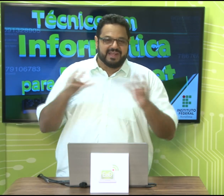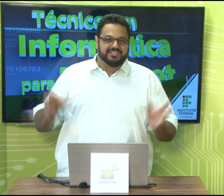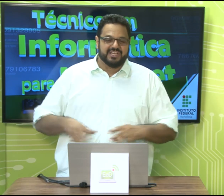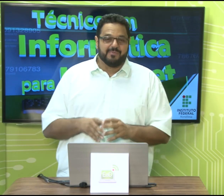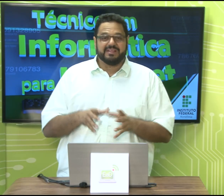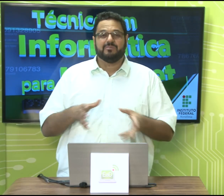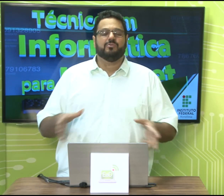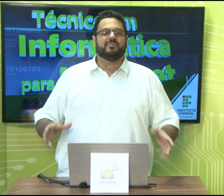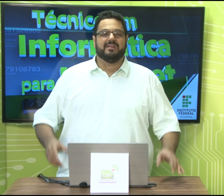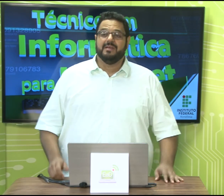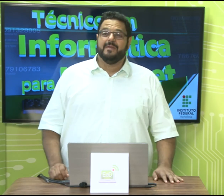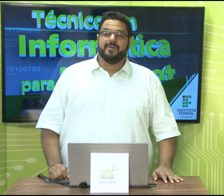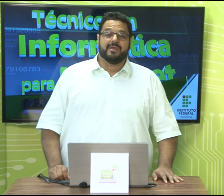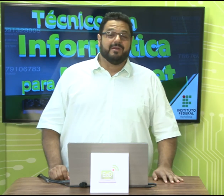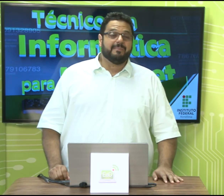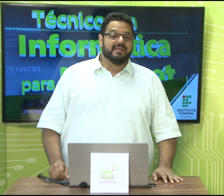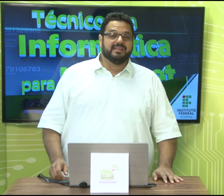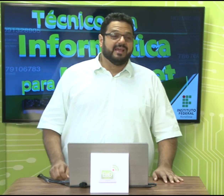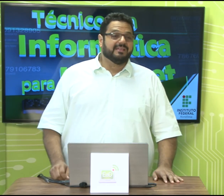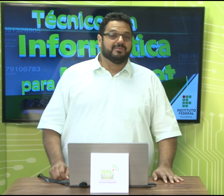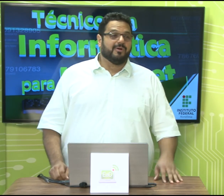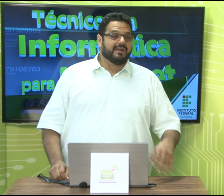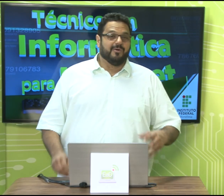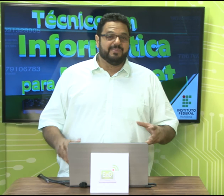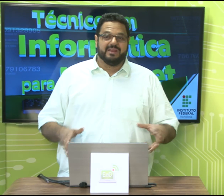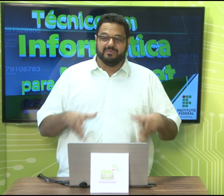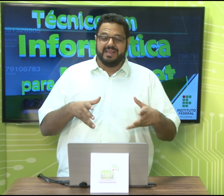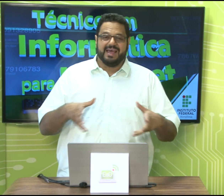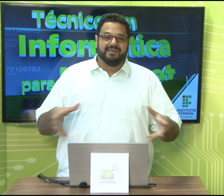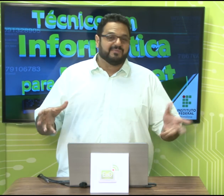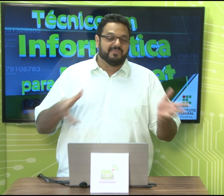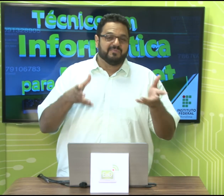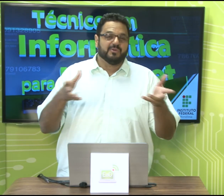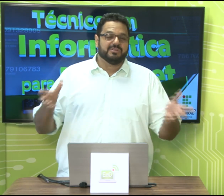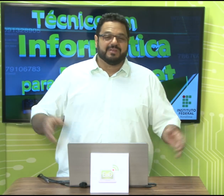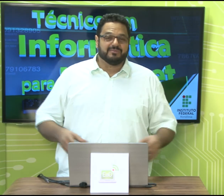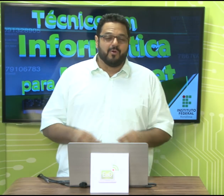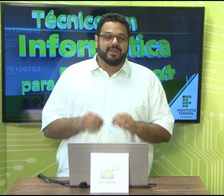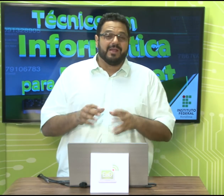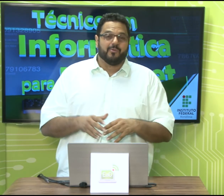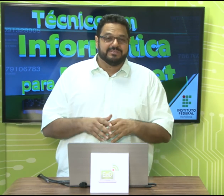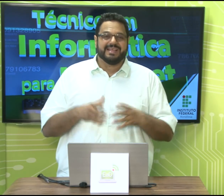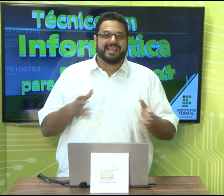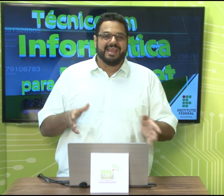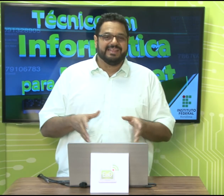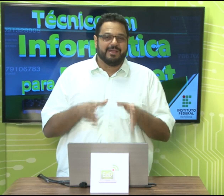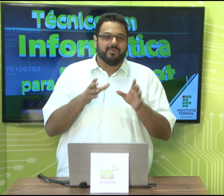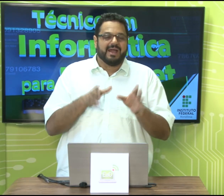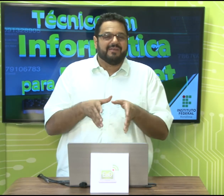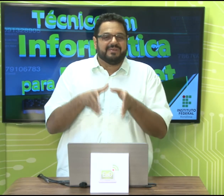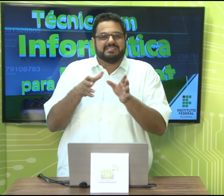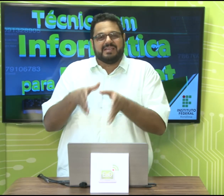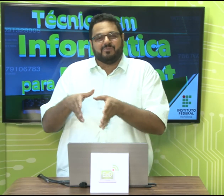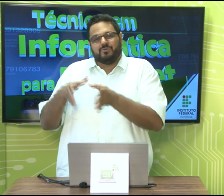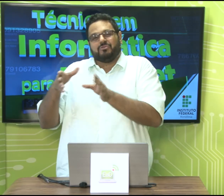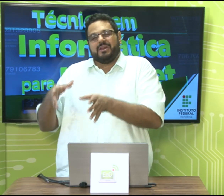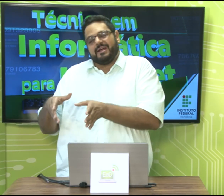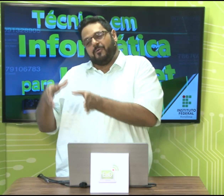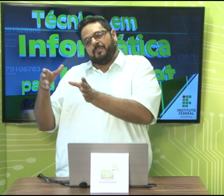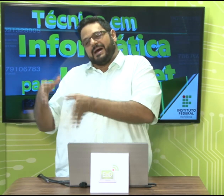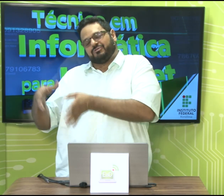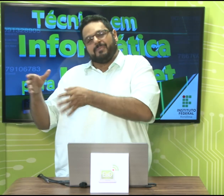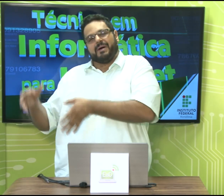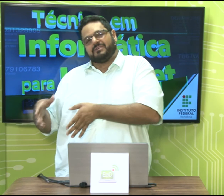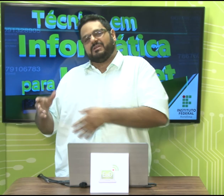leite, a macaxeira, tem tudo falando. Eu quero aprender a trocar um pneu, tem lá, mostrando qualquer coisa, se queira, tem um cara fazendo um